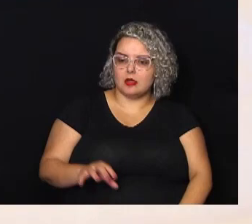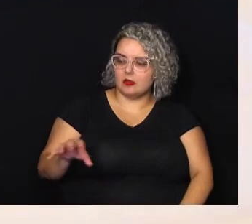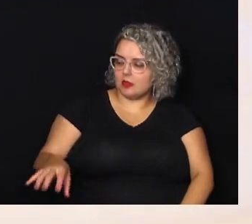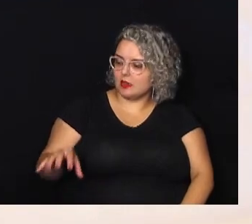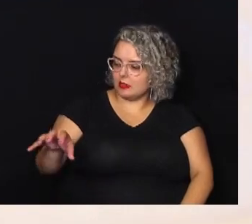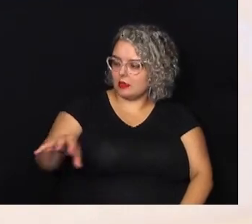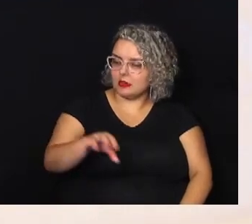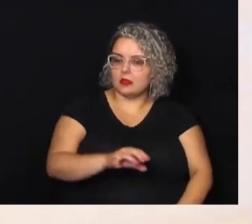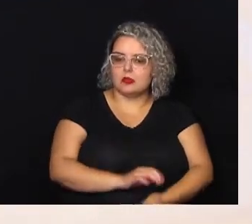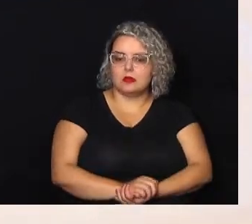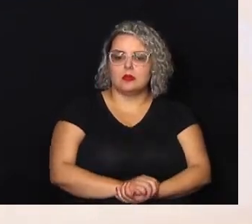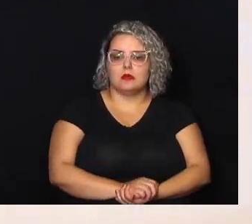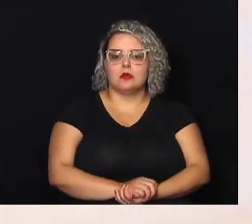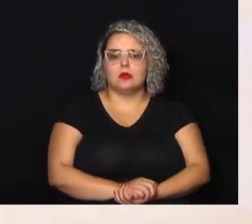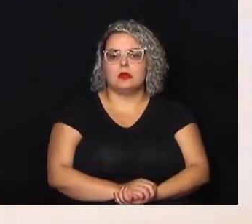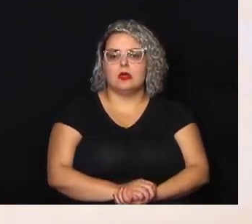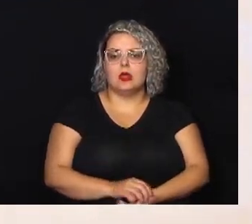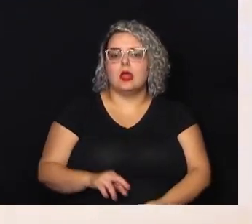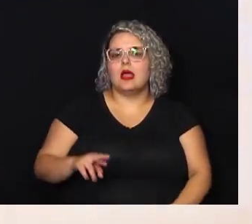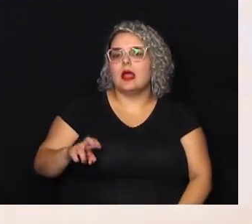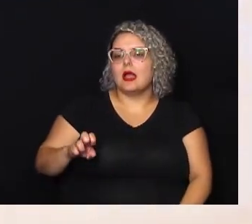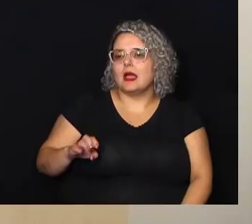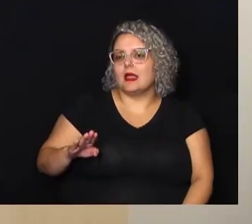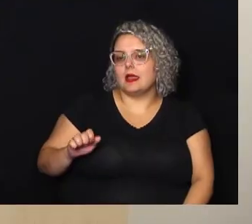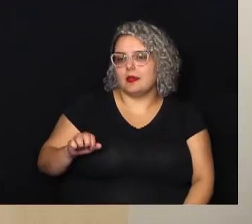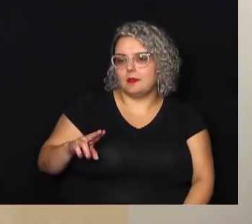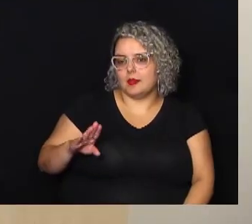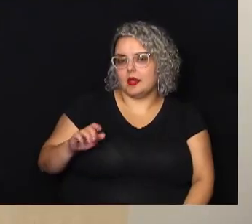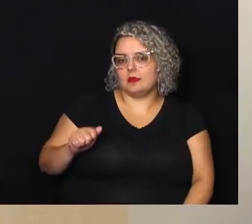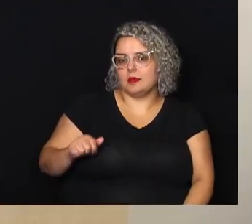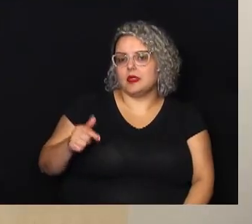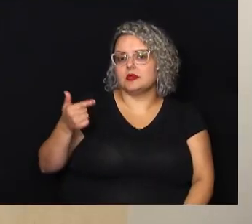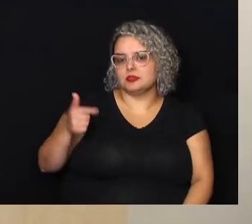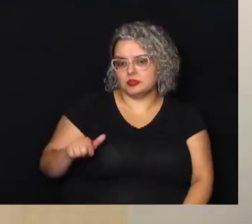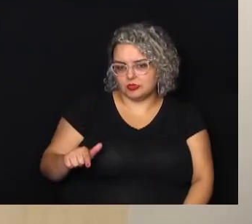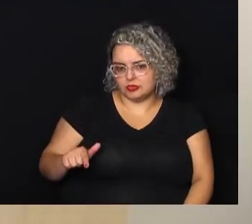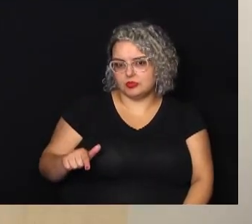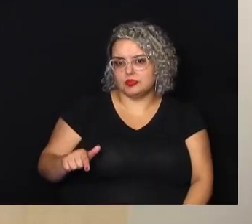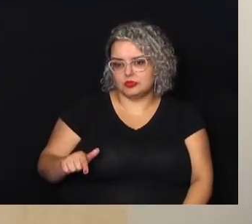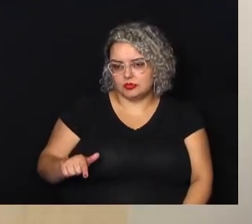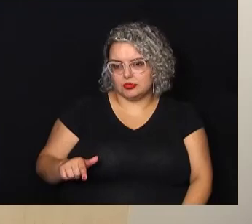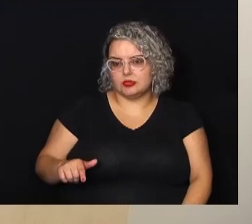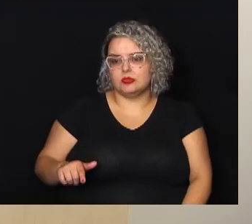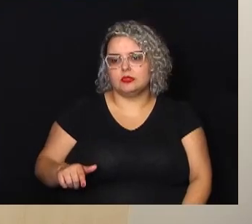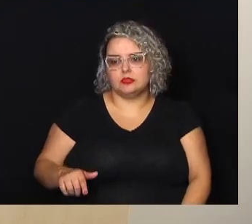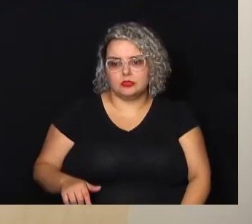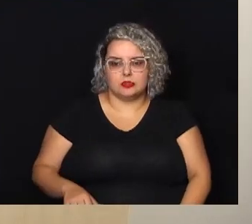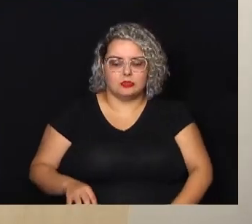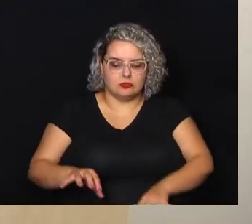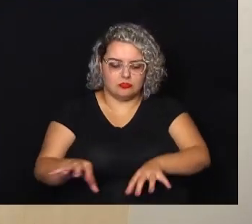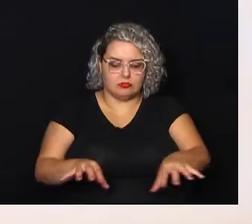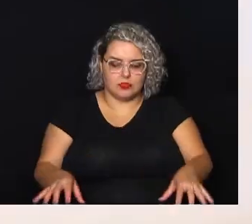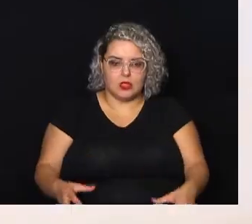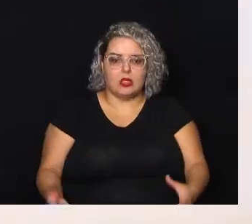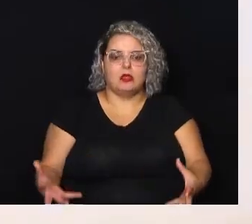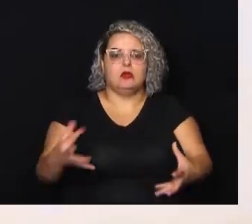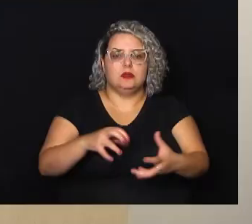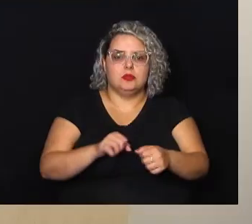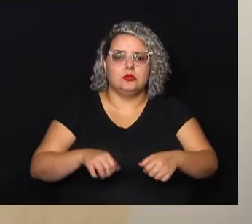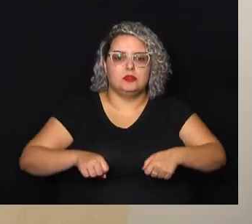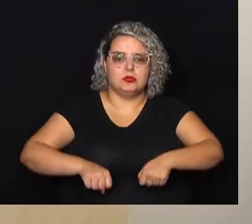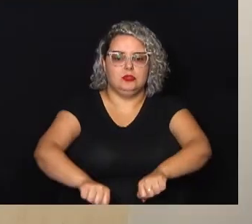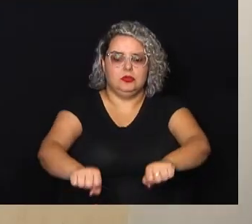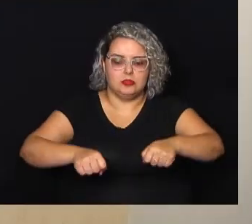um. Essas rebarbas, depois você de novo passa ela pelo rolo. De novo, junto